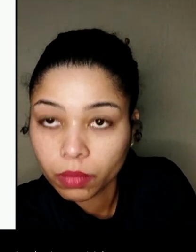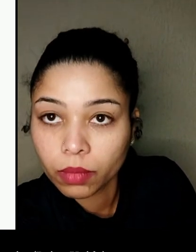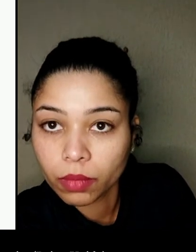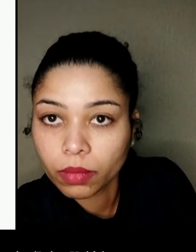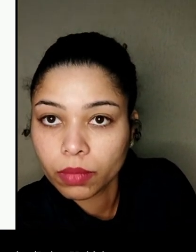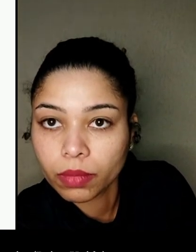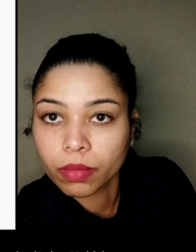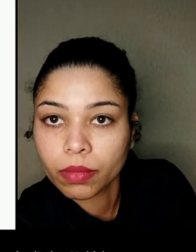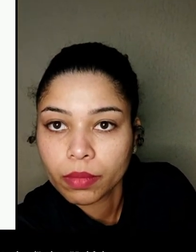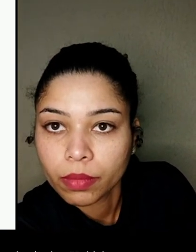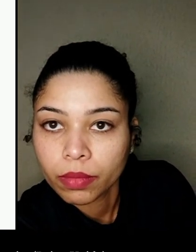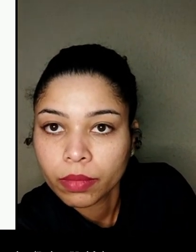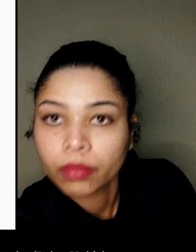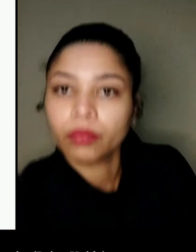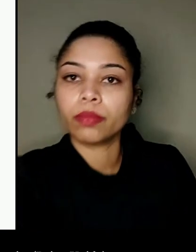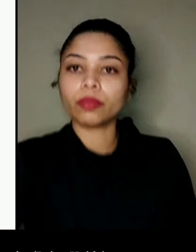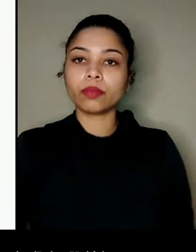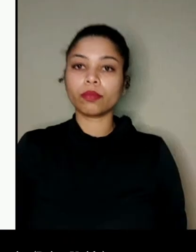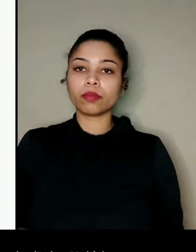com frequência